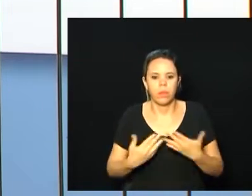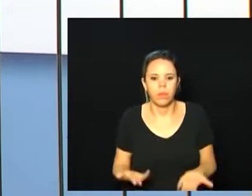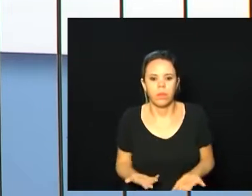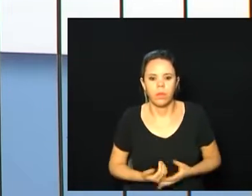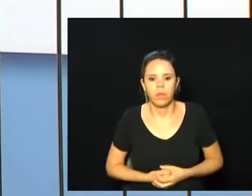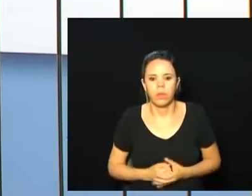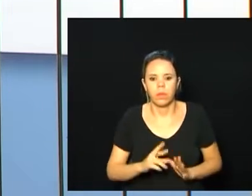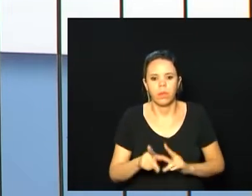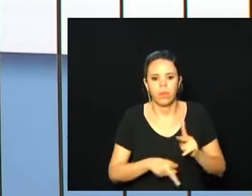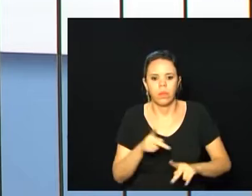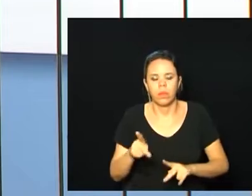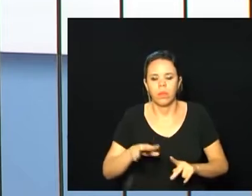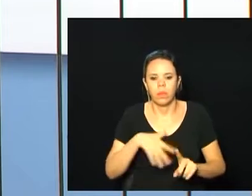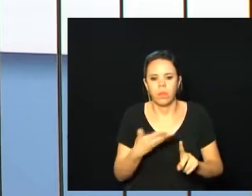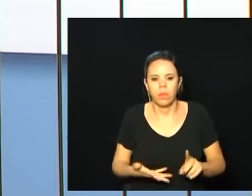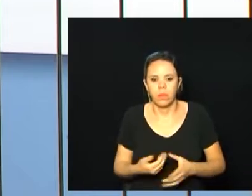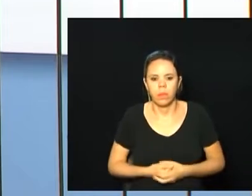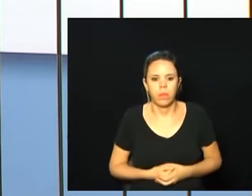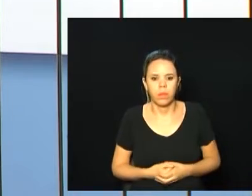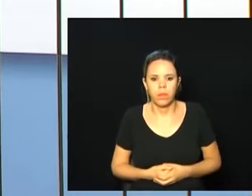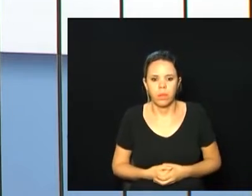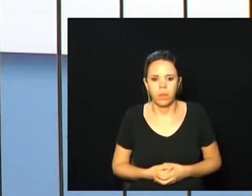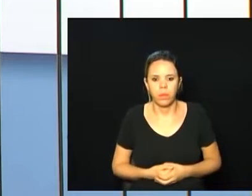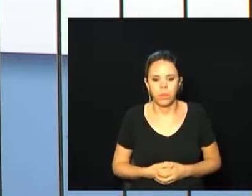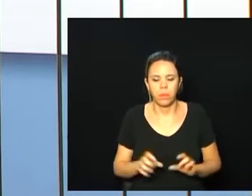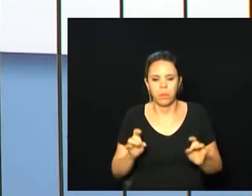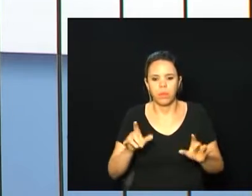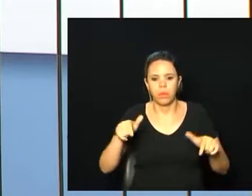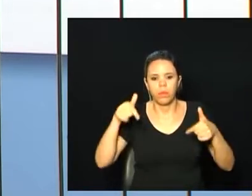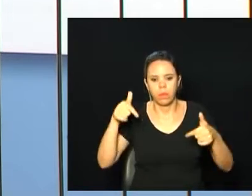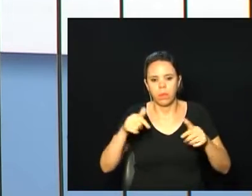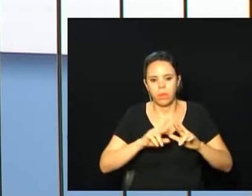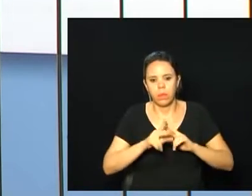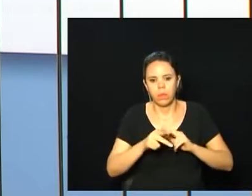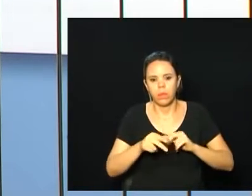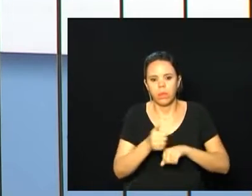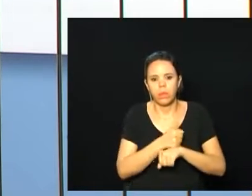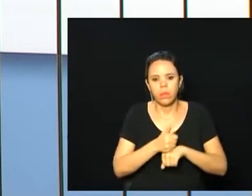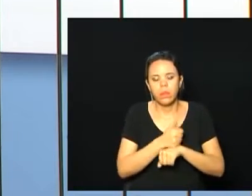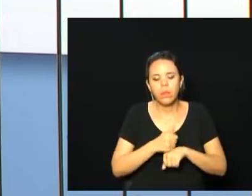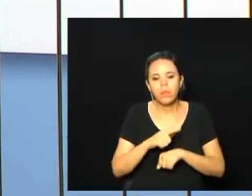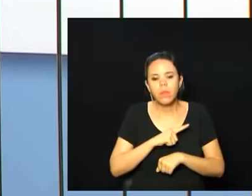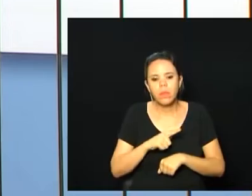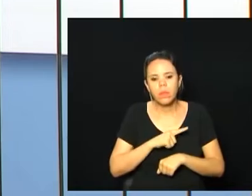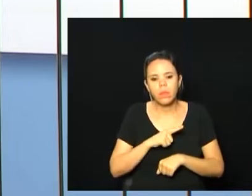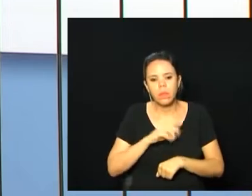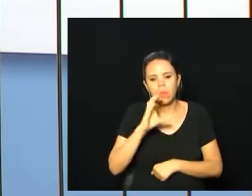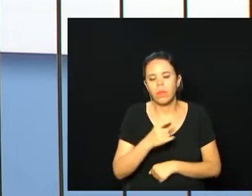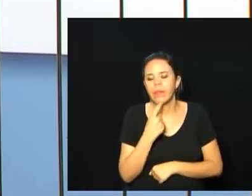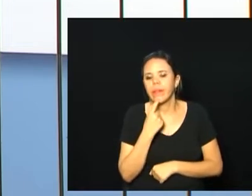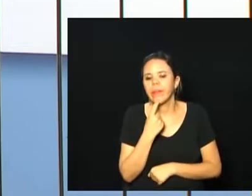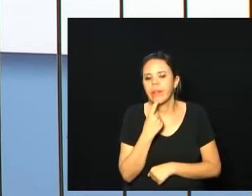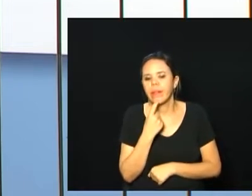são diversas honrarias que homenageiam personalidades nos mais diversos segmentos. A gente tem título de cidadão